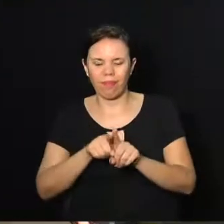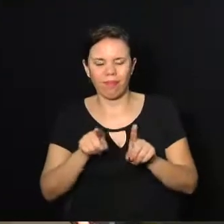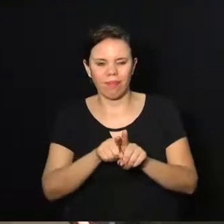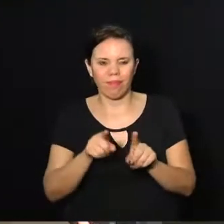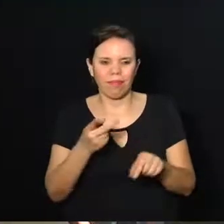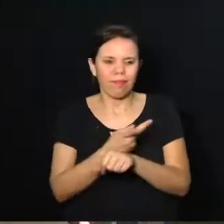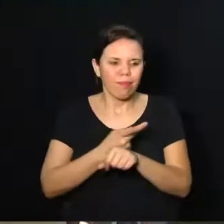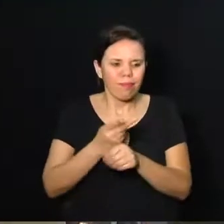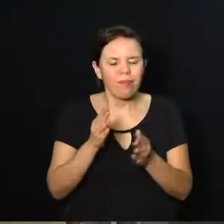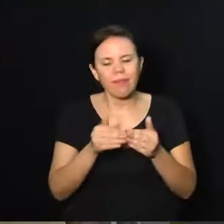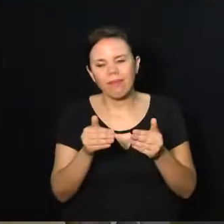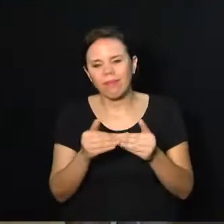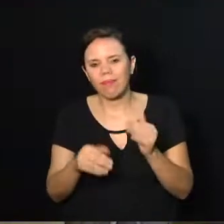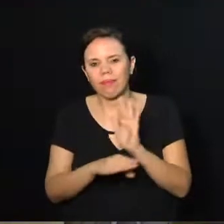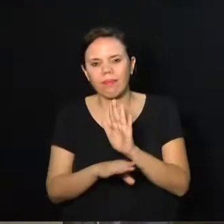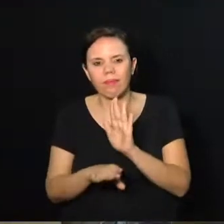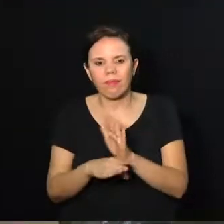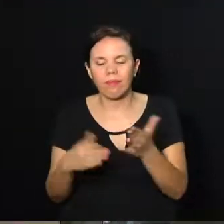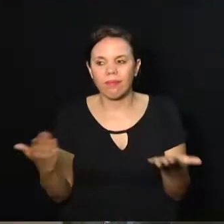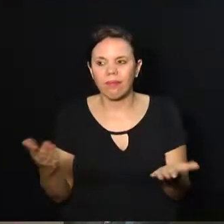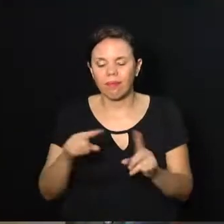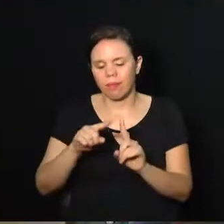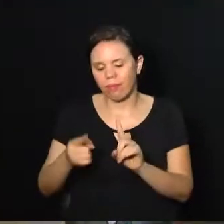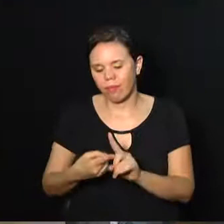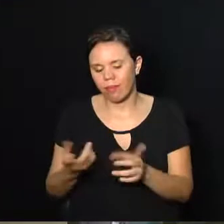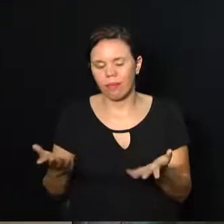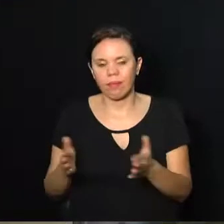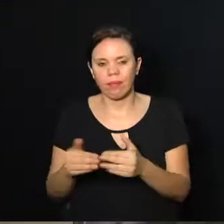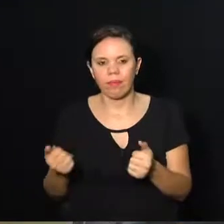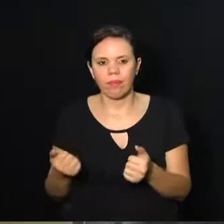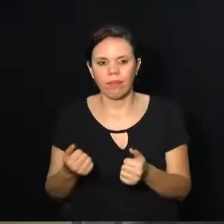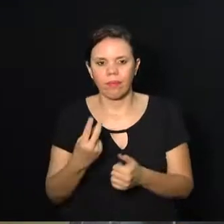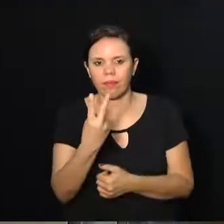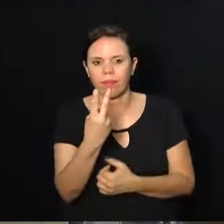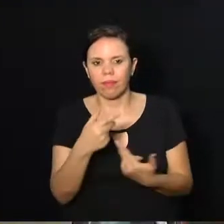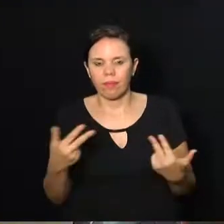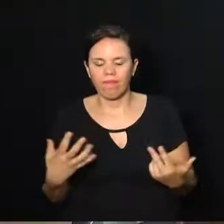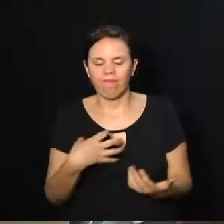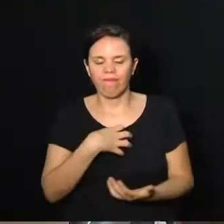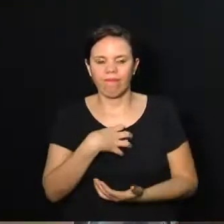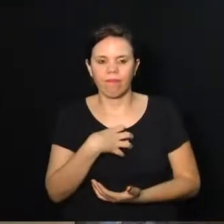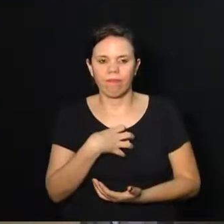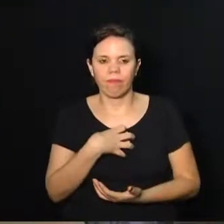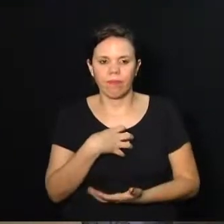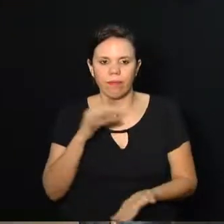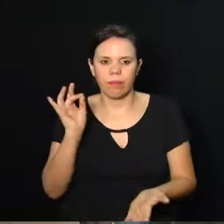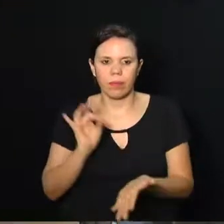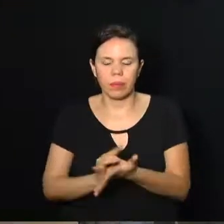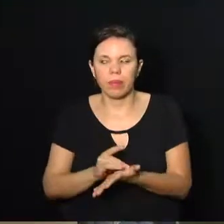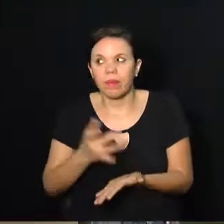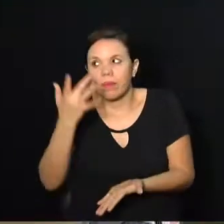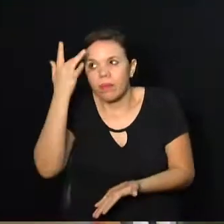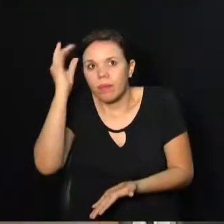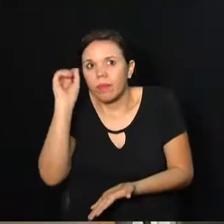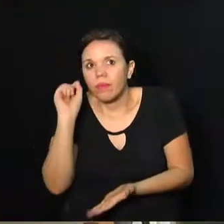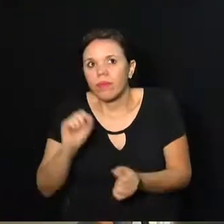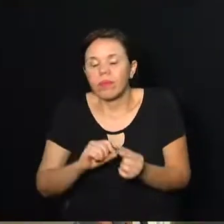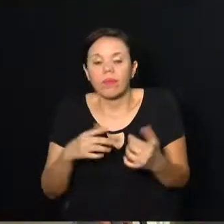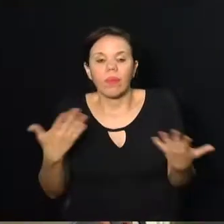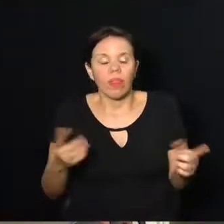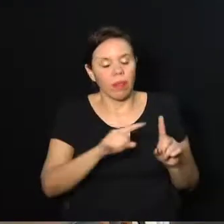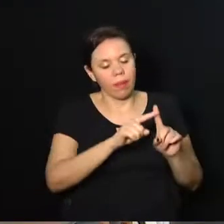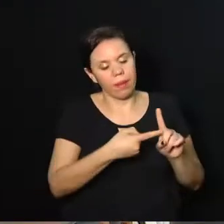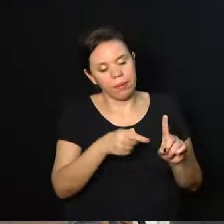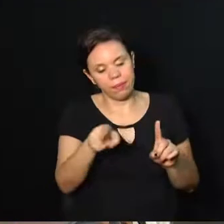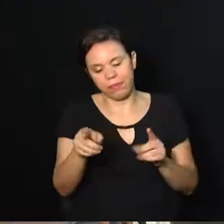ajuda. E quando a gestante procura ajuda, tem dois pontos que me tocam bastante, né, que eu realmente fico sem saber o que fazer. Quando a gestante pede